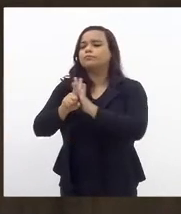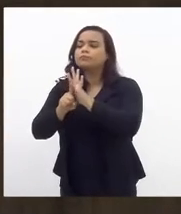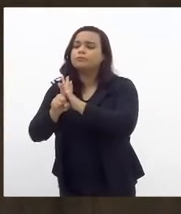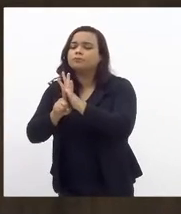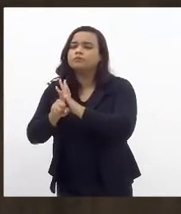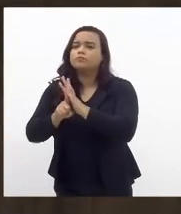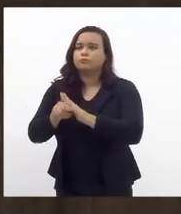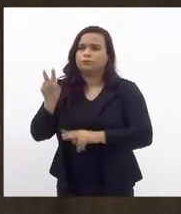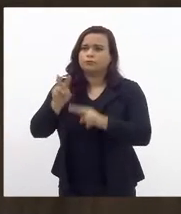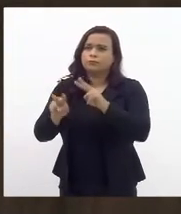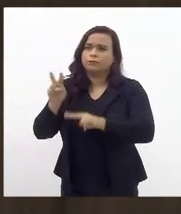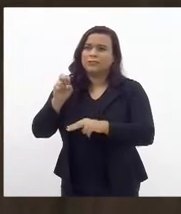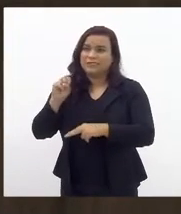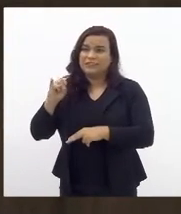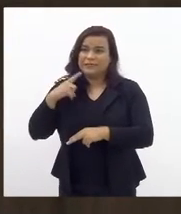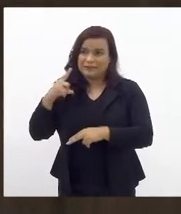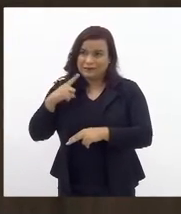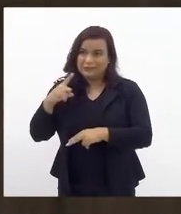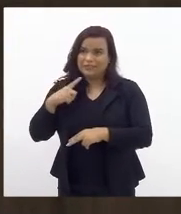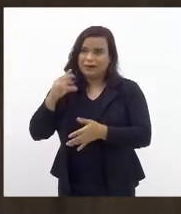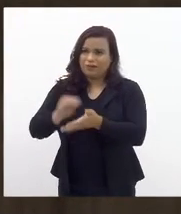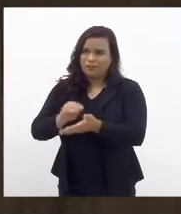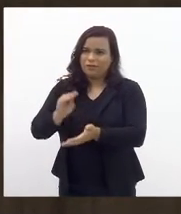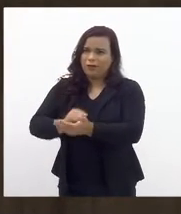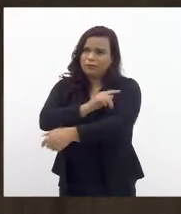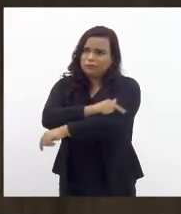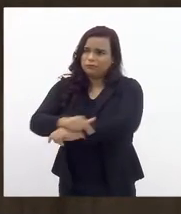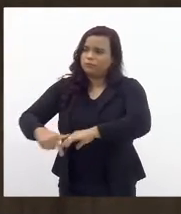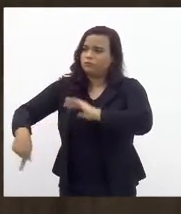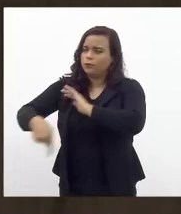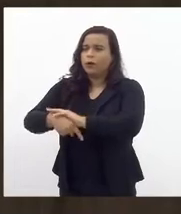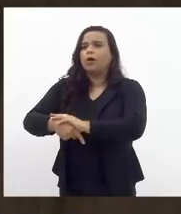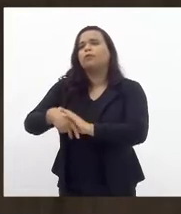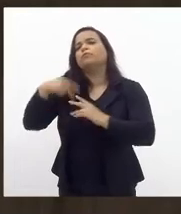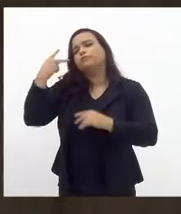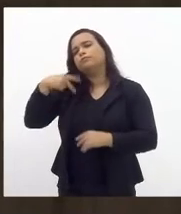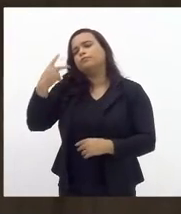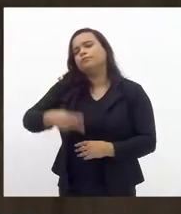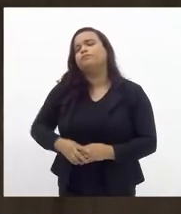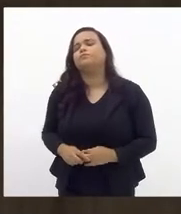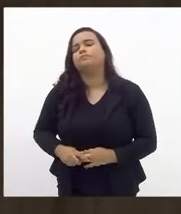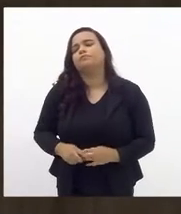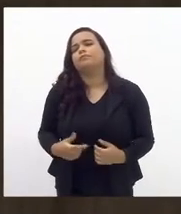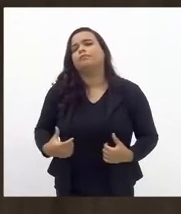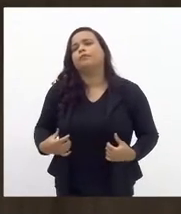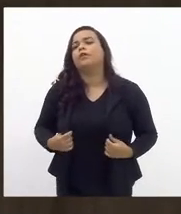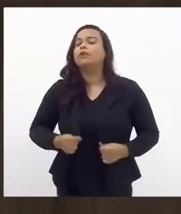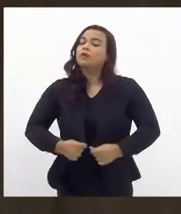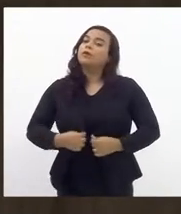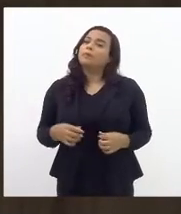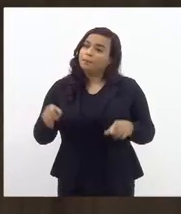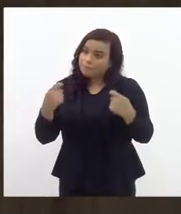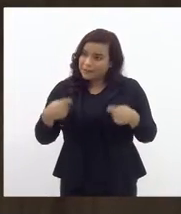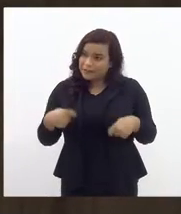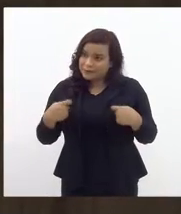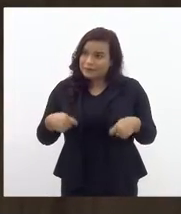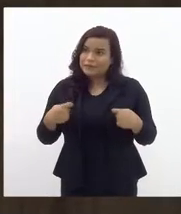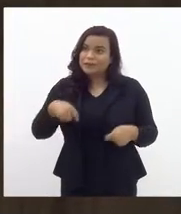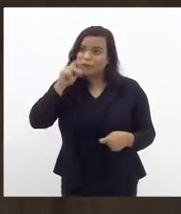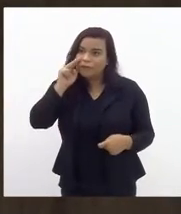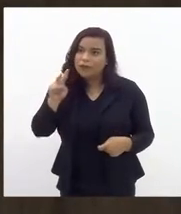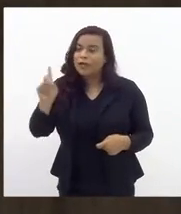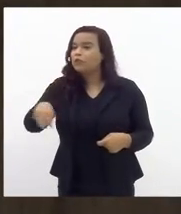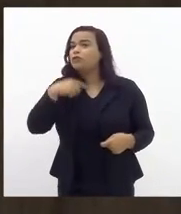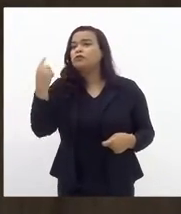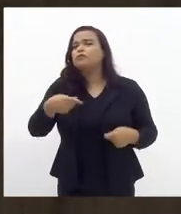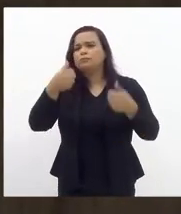possíveis atos de quebra de decoro parlamentar. É preciso registrar, tia Ju, que sequer